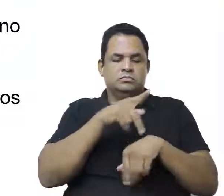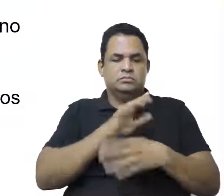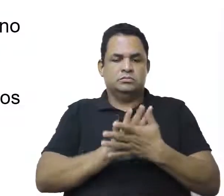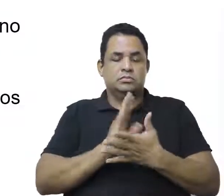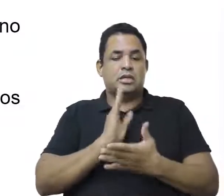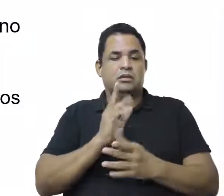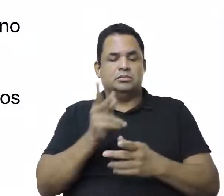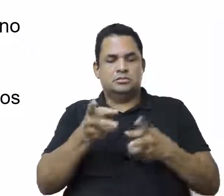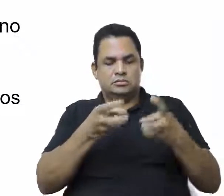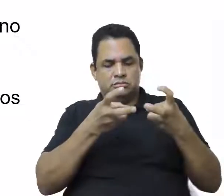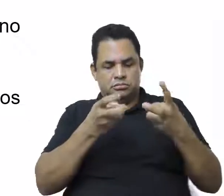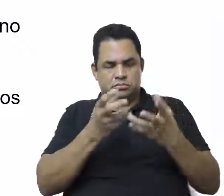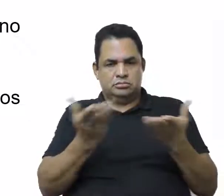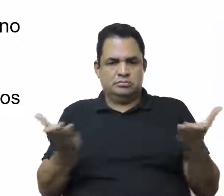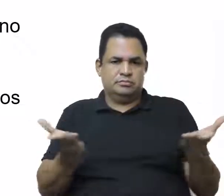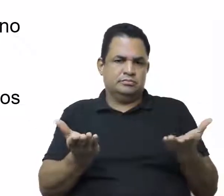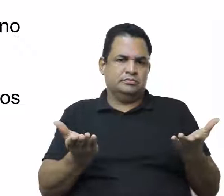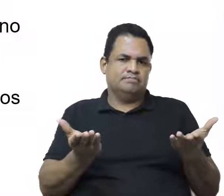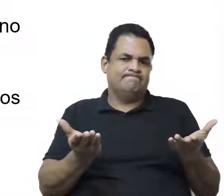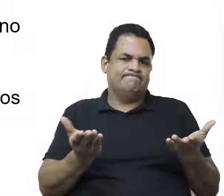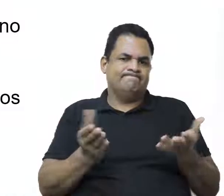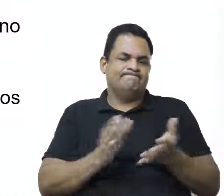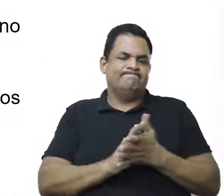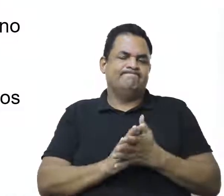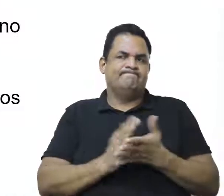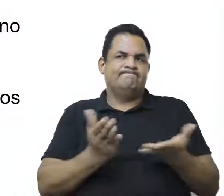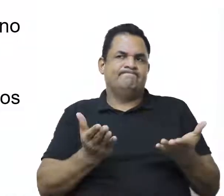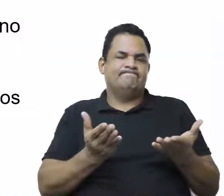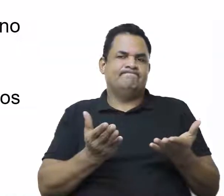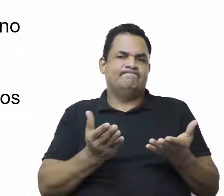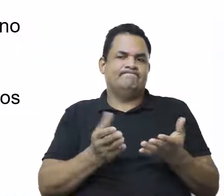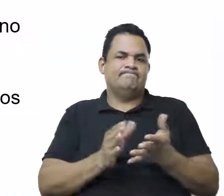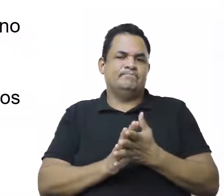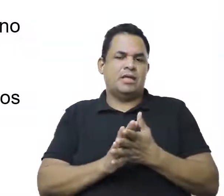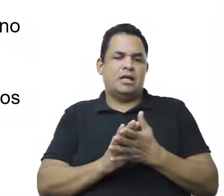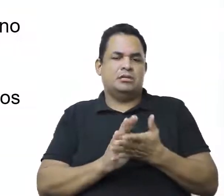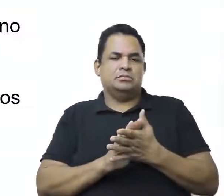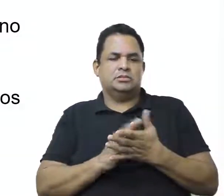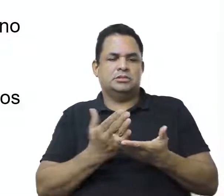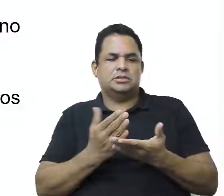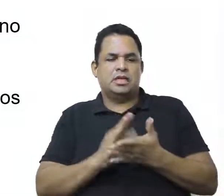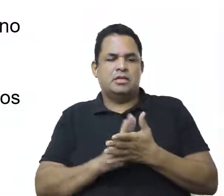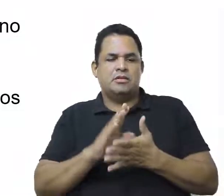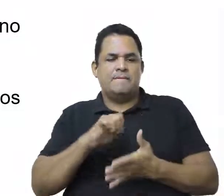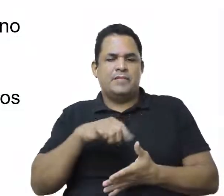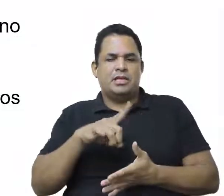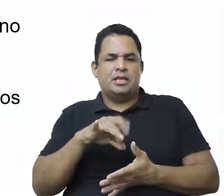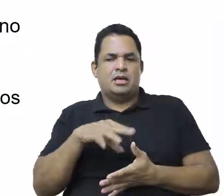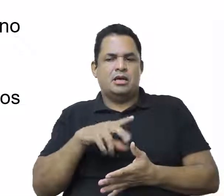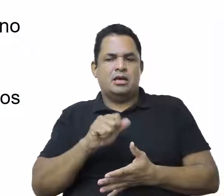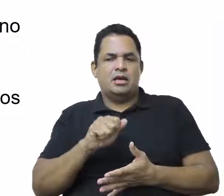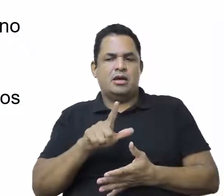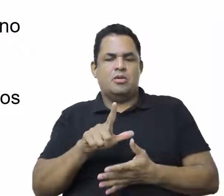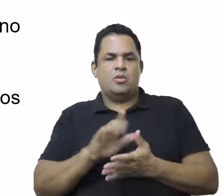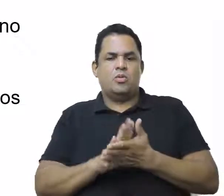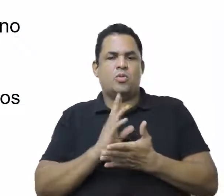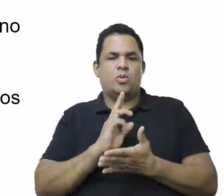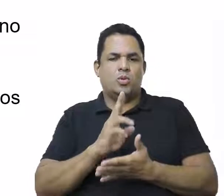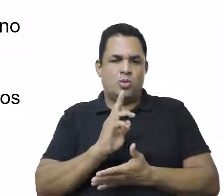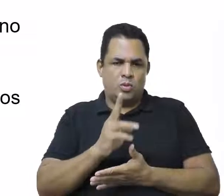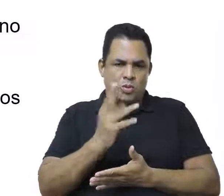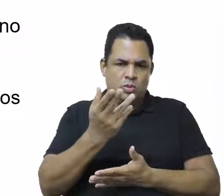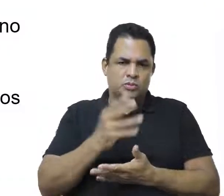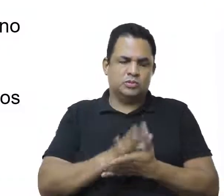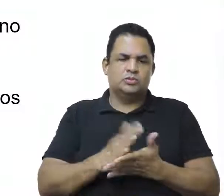explorados, por exemplo, vamos supor, um certo mineral, eles continuam